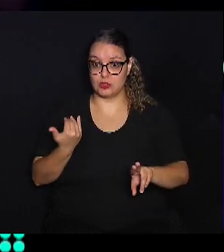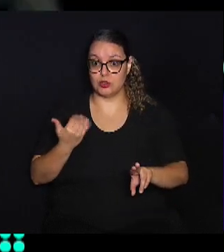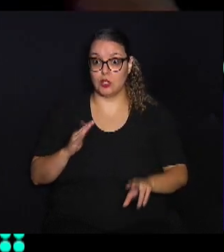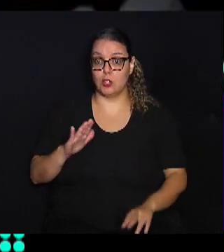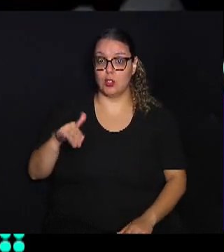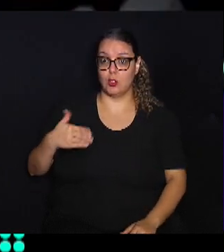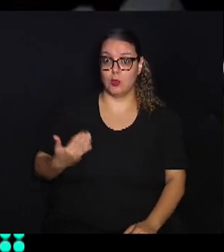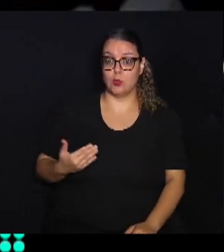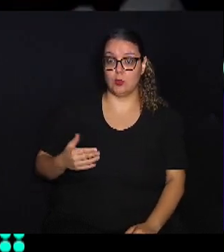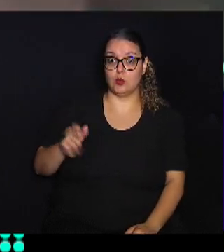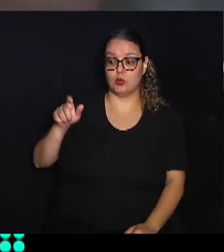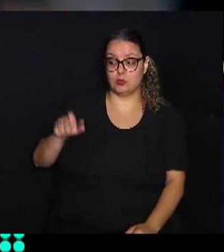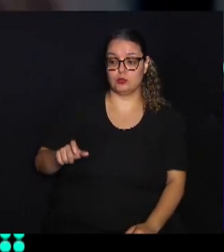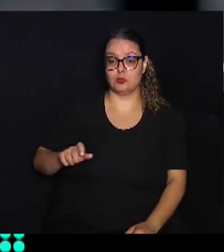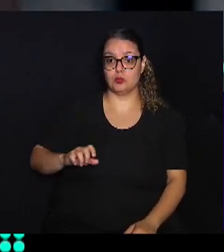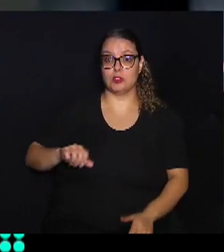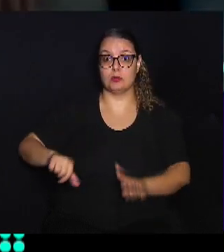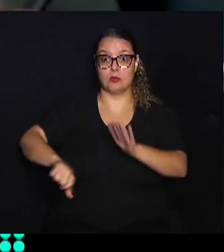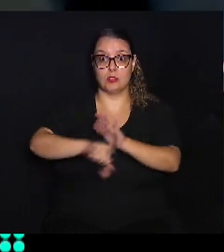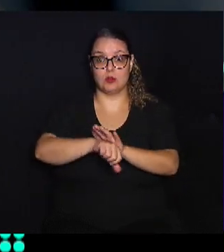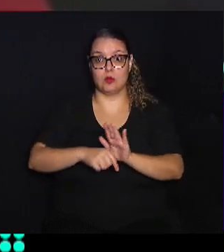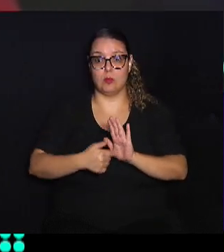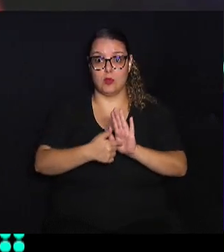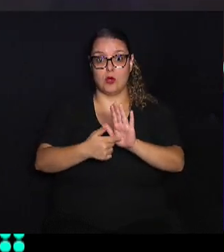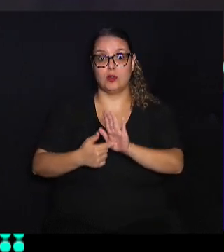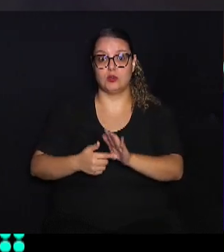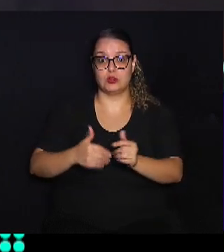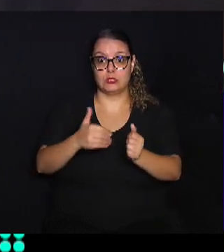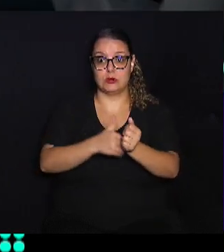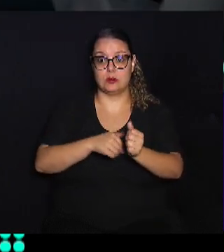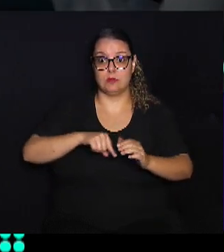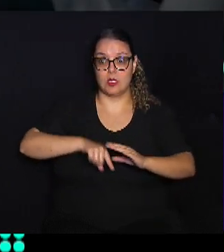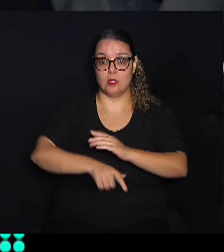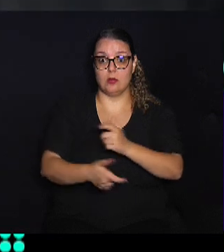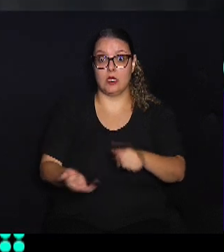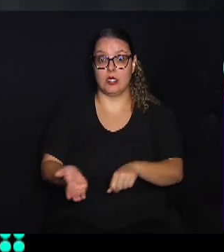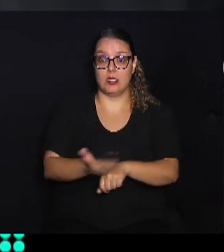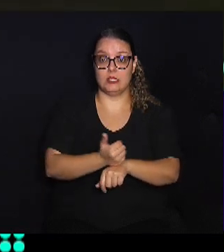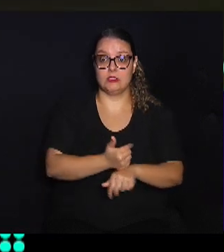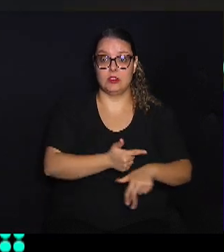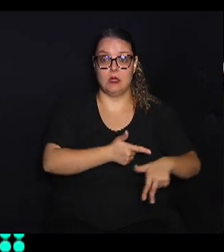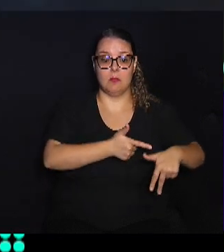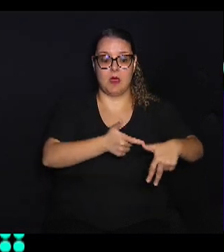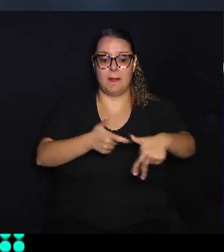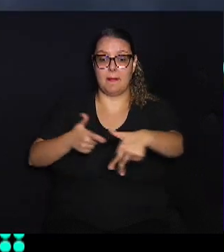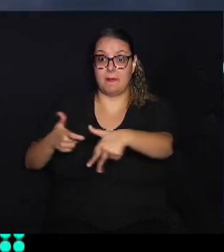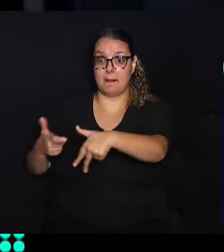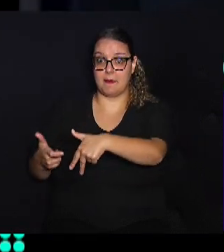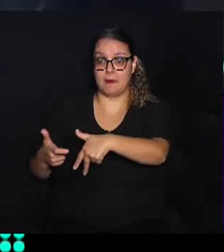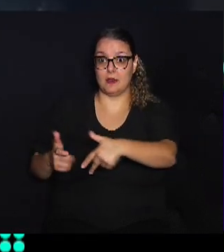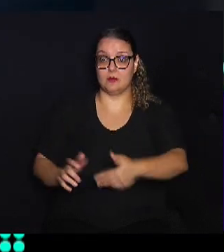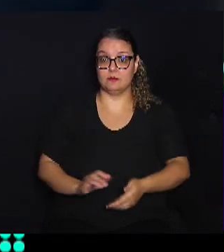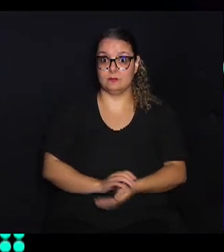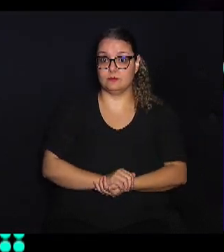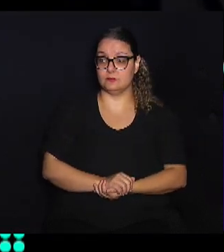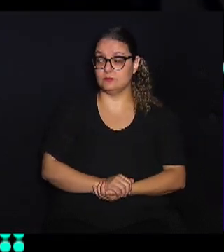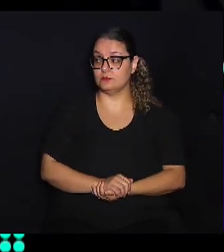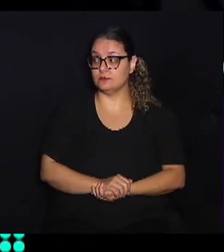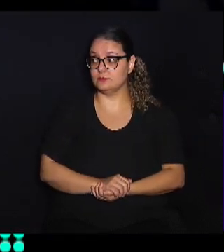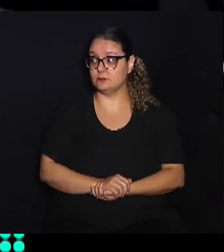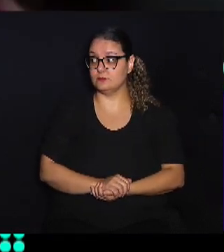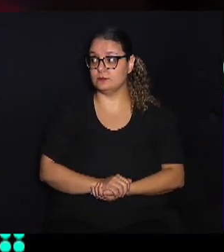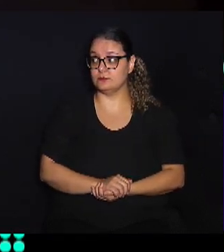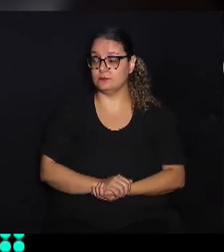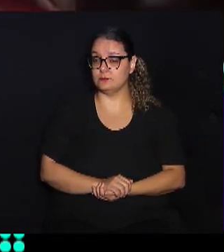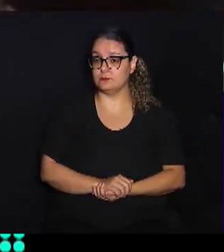um assassino revela seus segredos mais profundos antes de matá-los. I think that one of us is the killer.